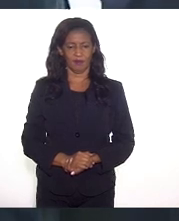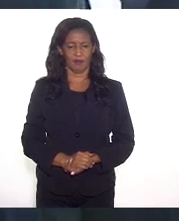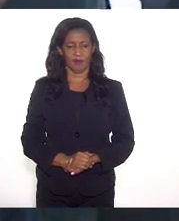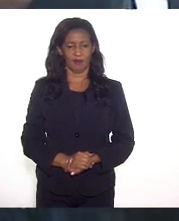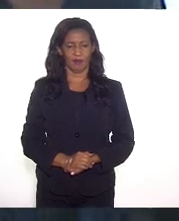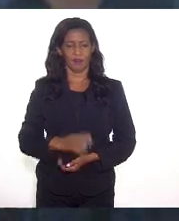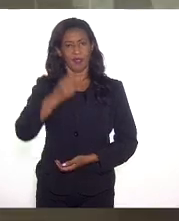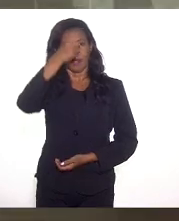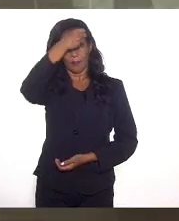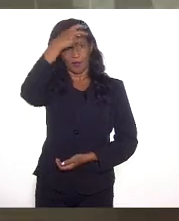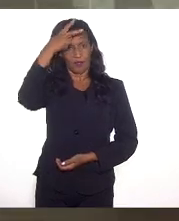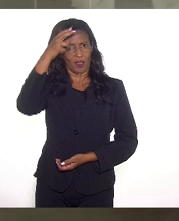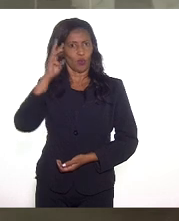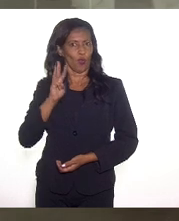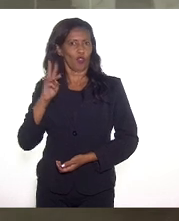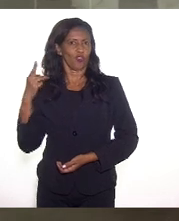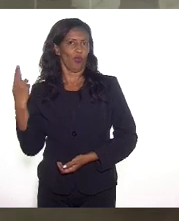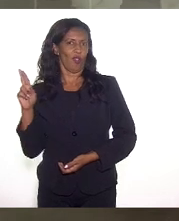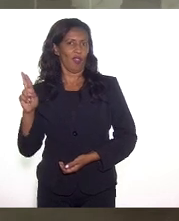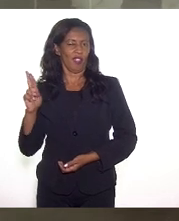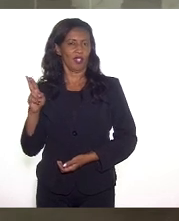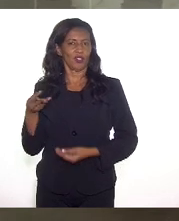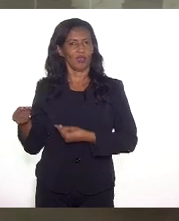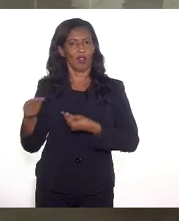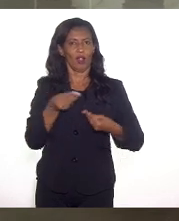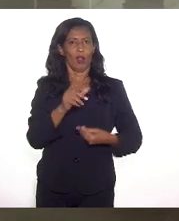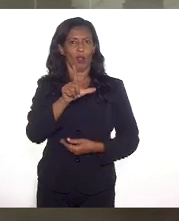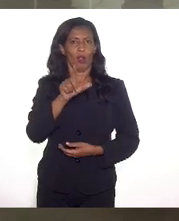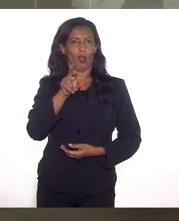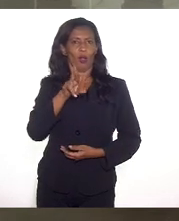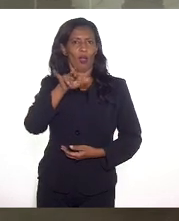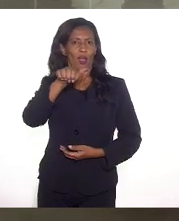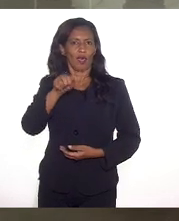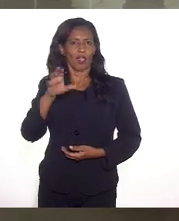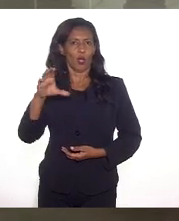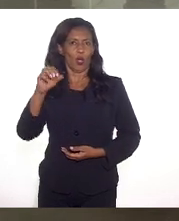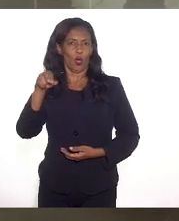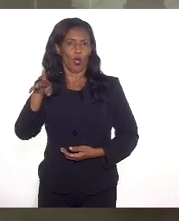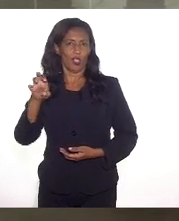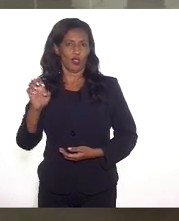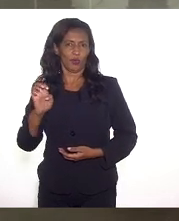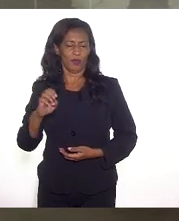O prefeito Washington Reis fará a entrega à senhora Lohane Cosme.